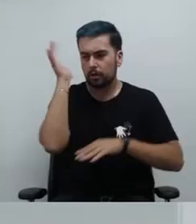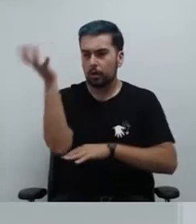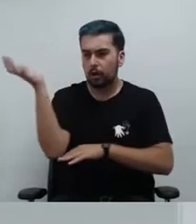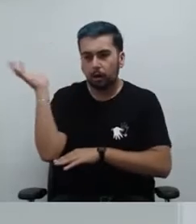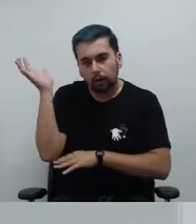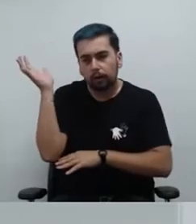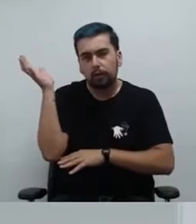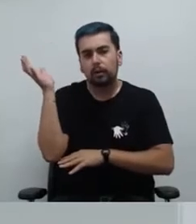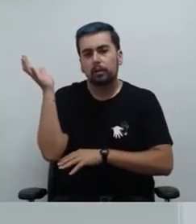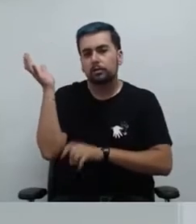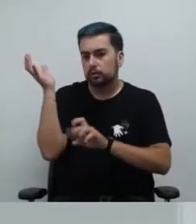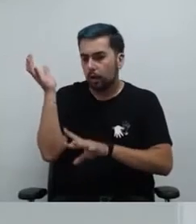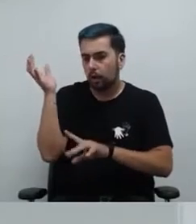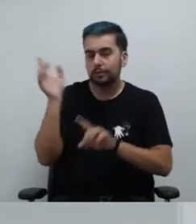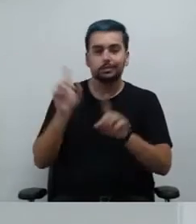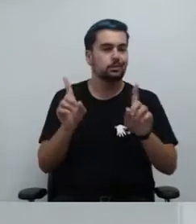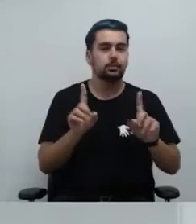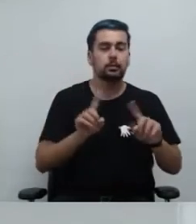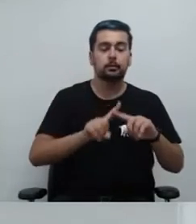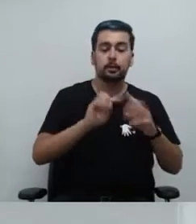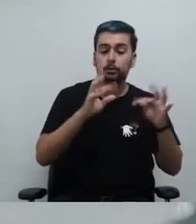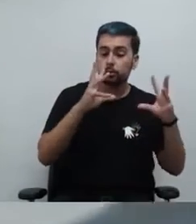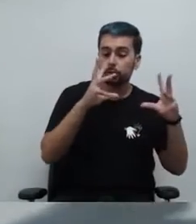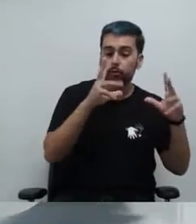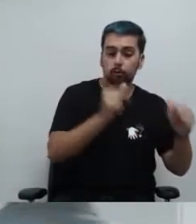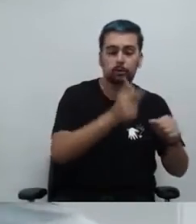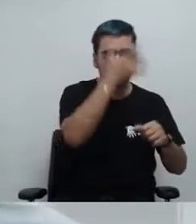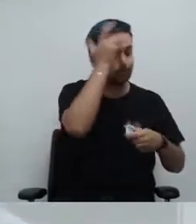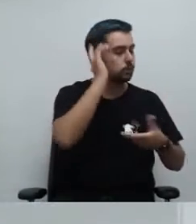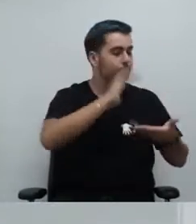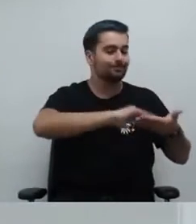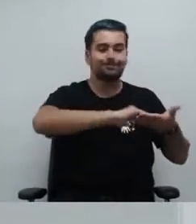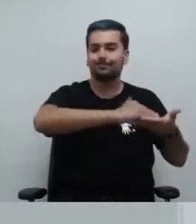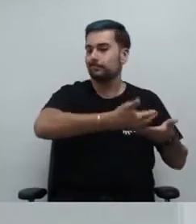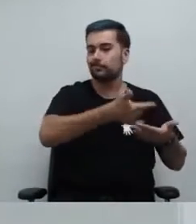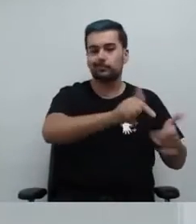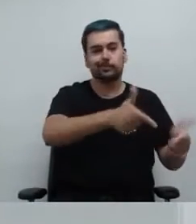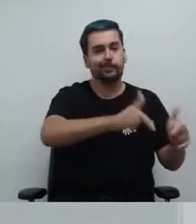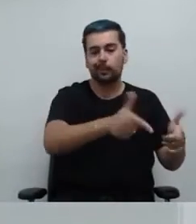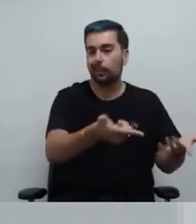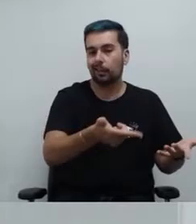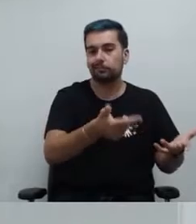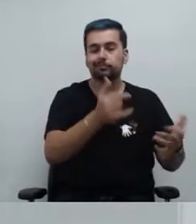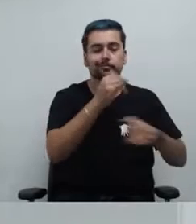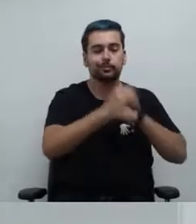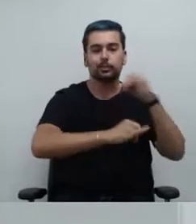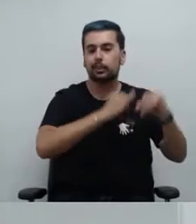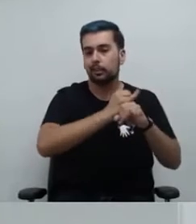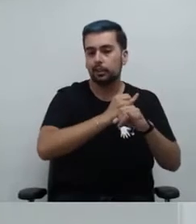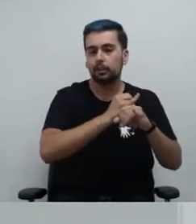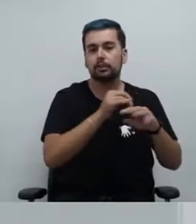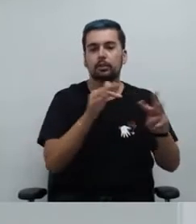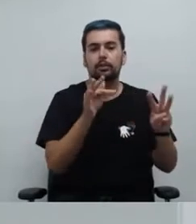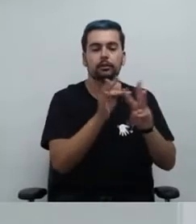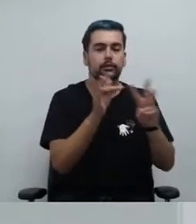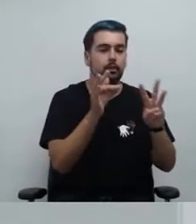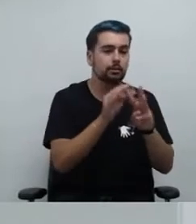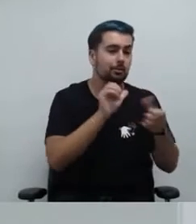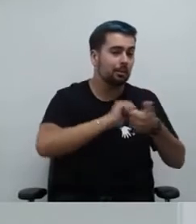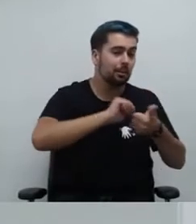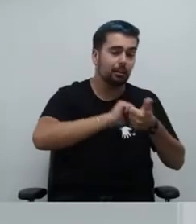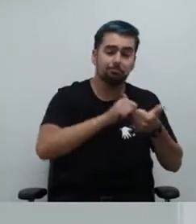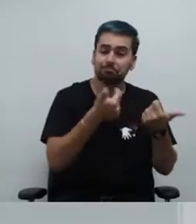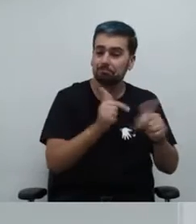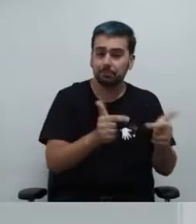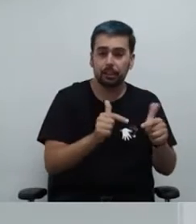mas qualquer pessoa que não tem um notebook, uma banda larga, uma internet de qualidade. Então,